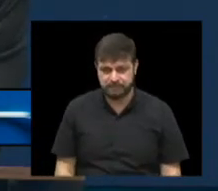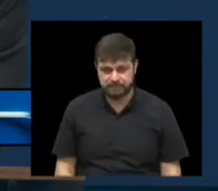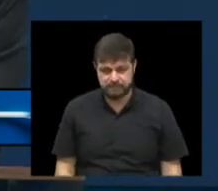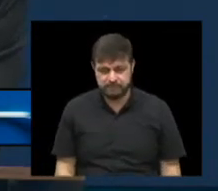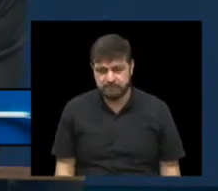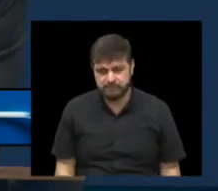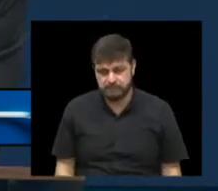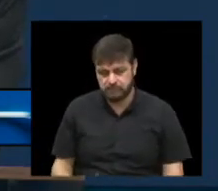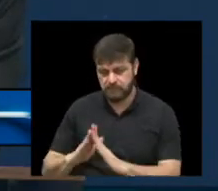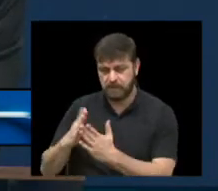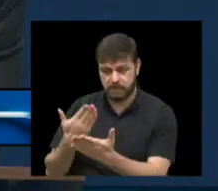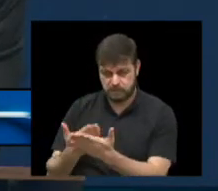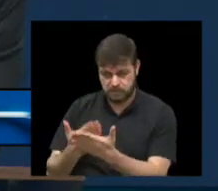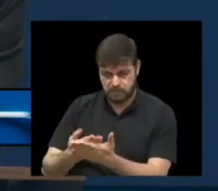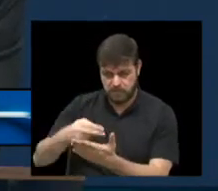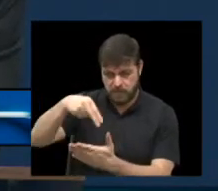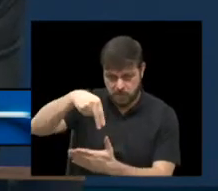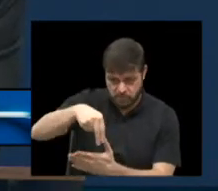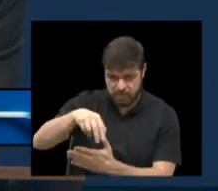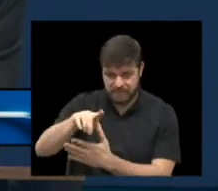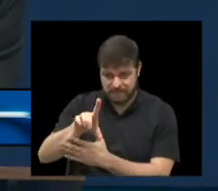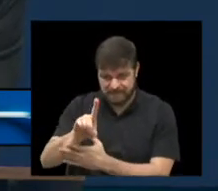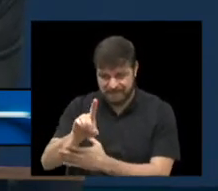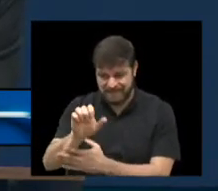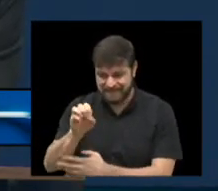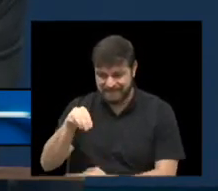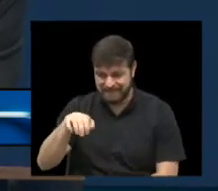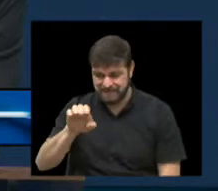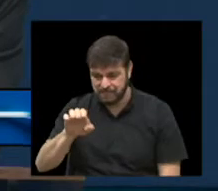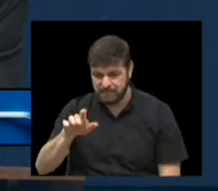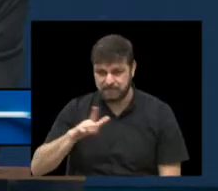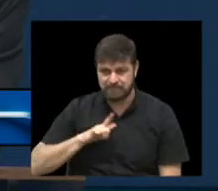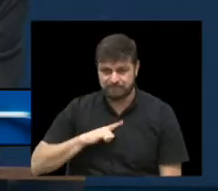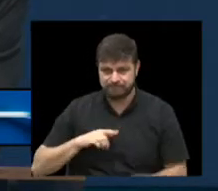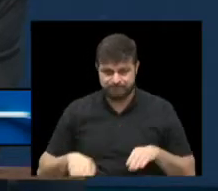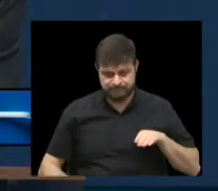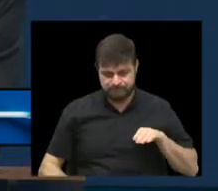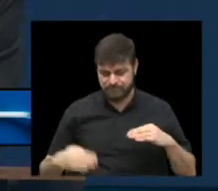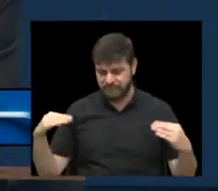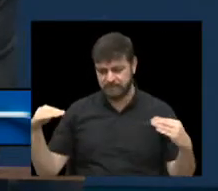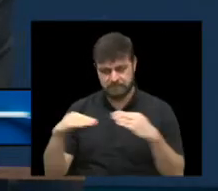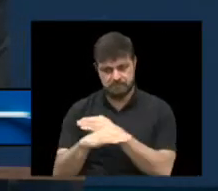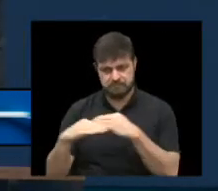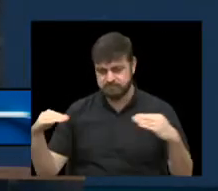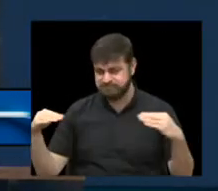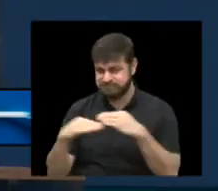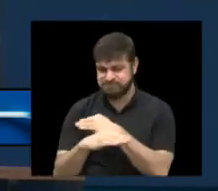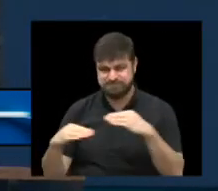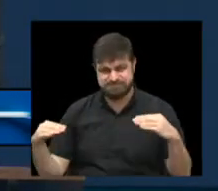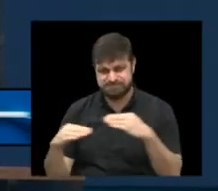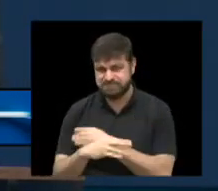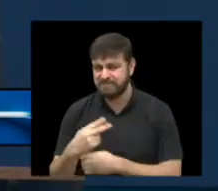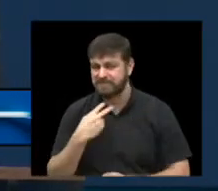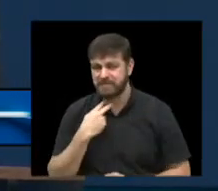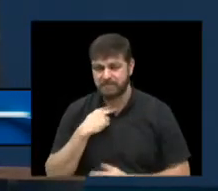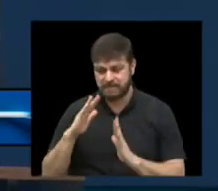escola, e com esta diretriz eles não poderiam mais adentrar, uma vez